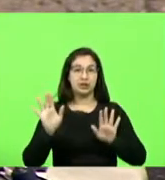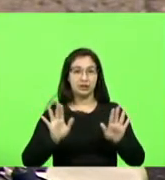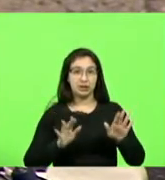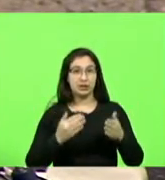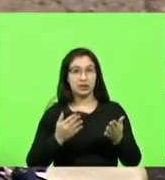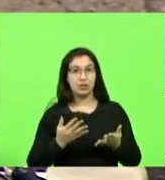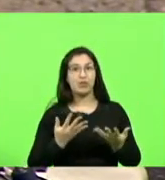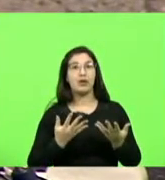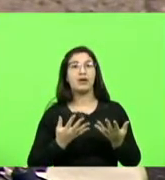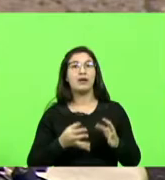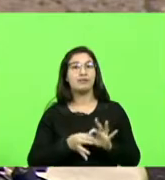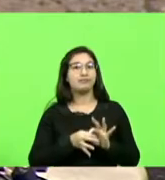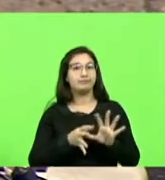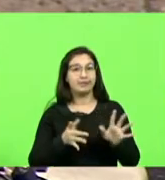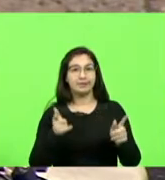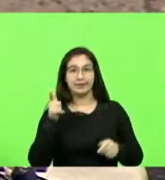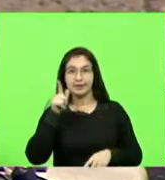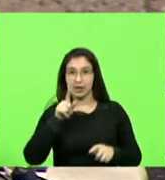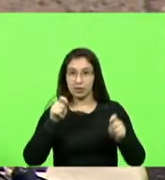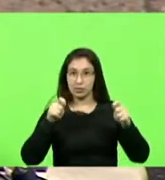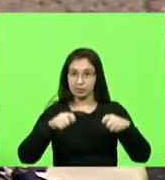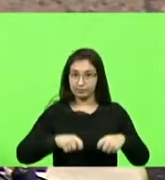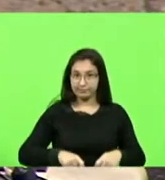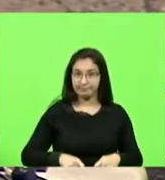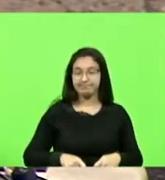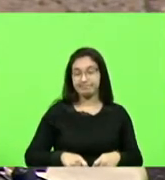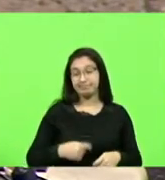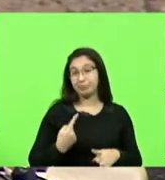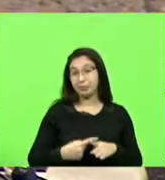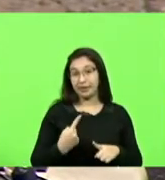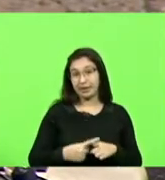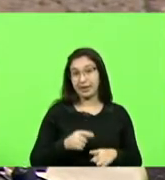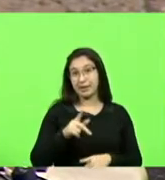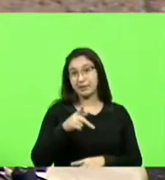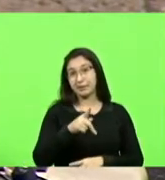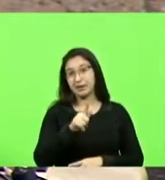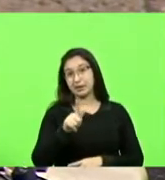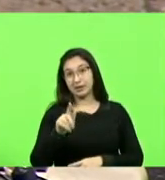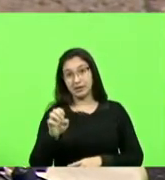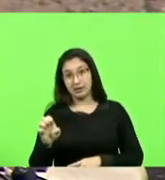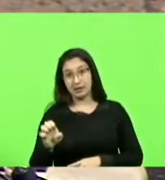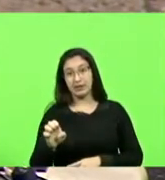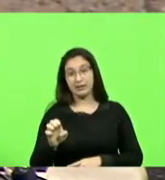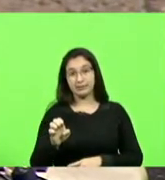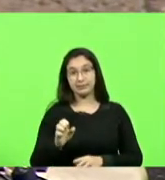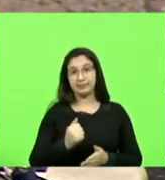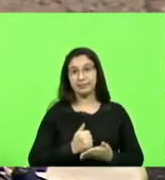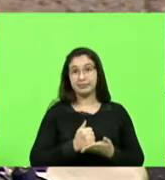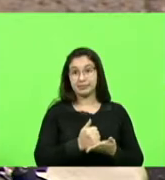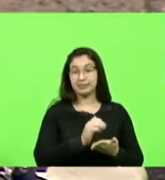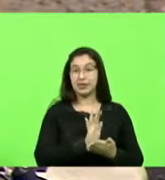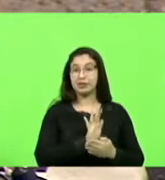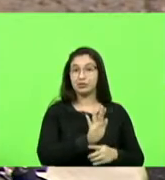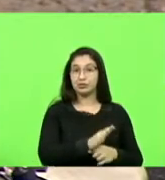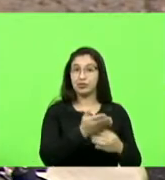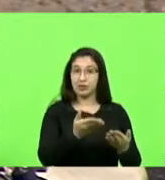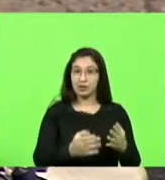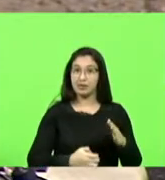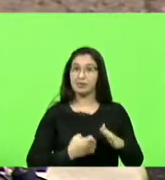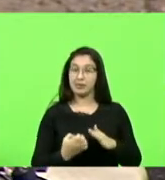favorecida pelo Estado, porque a Procuradoria interviu pela empresa. E hoje,